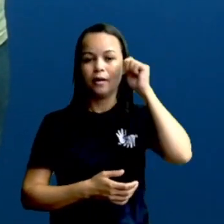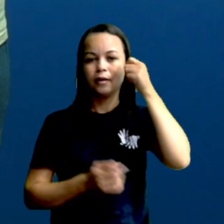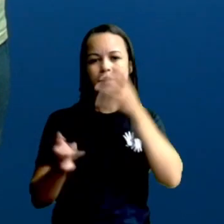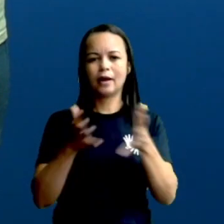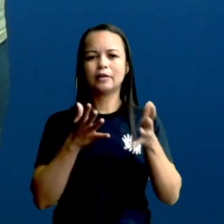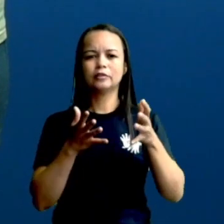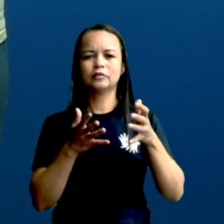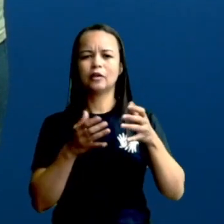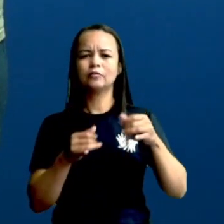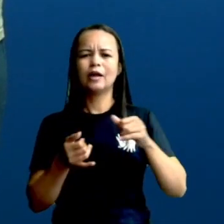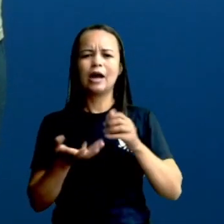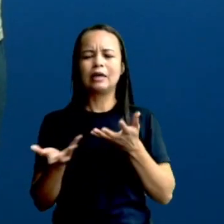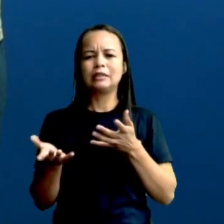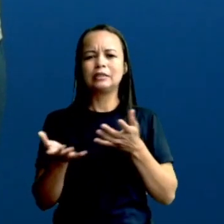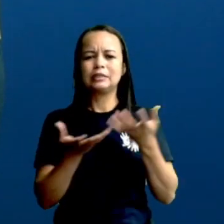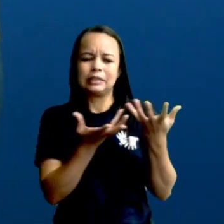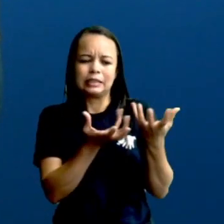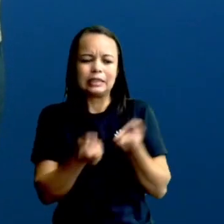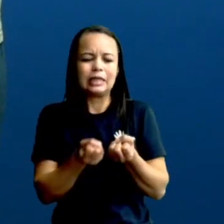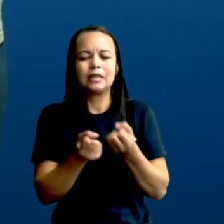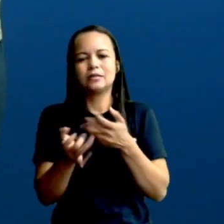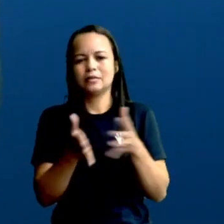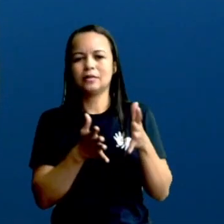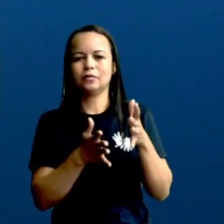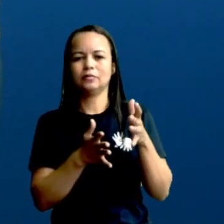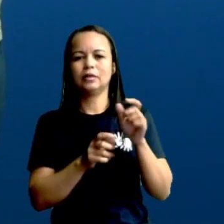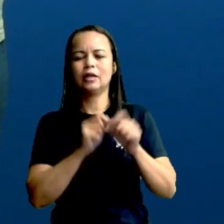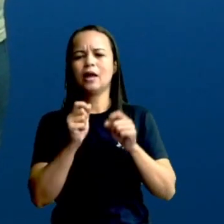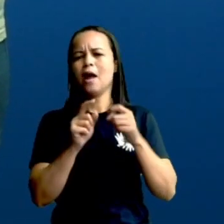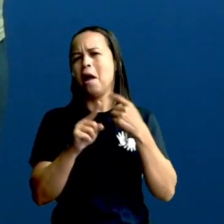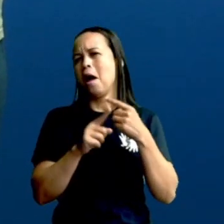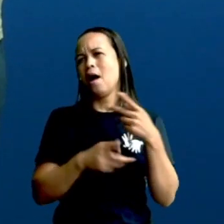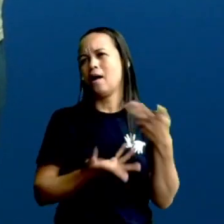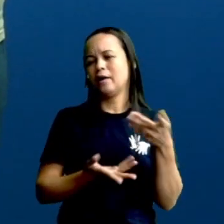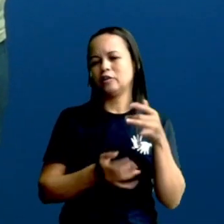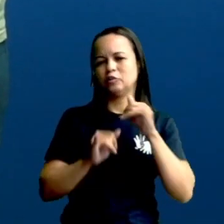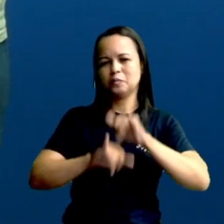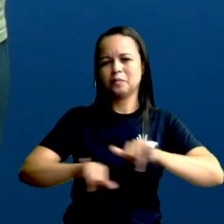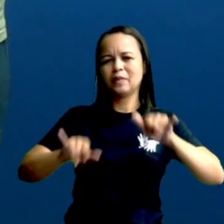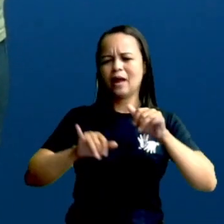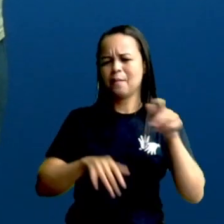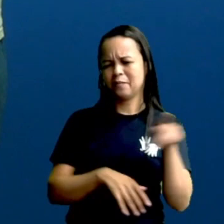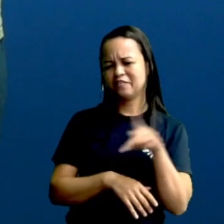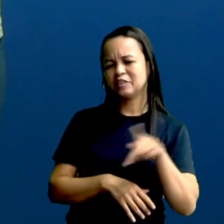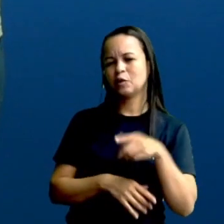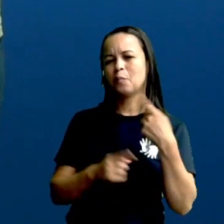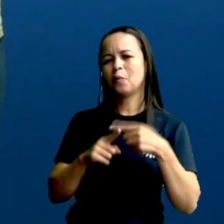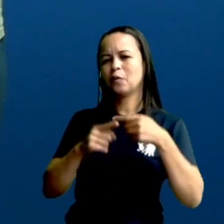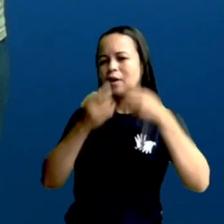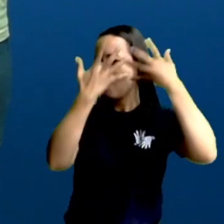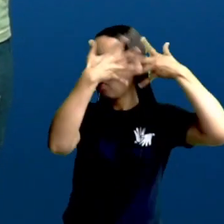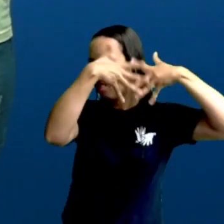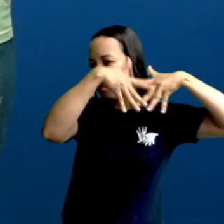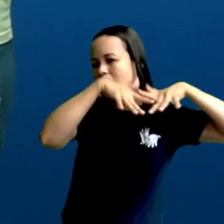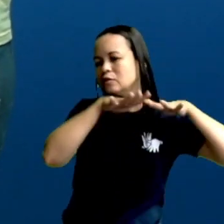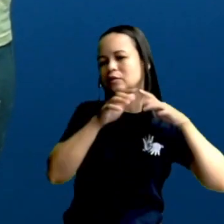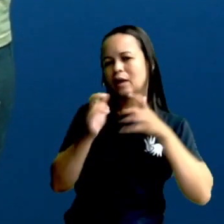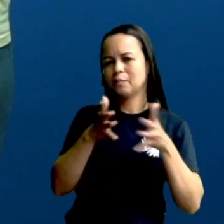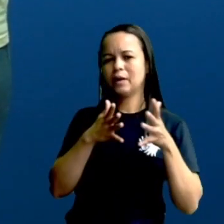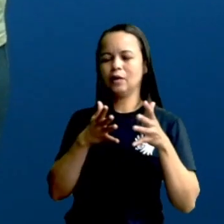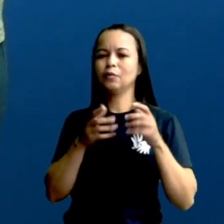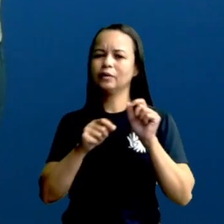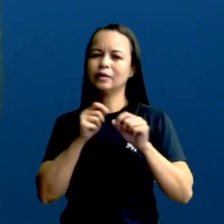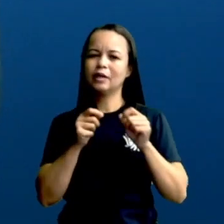somos muitas vezes questionados: ah, professora, por que a senhora não alisa o cabelo? O cabelo liso, né? A sociedade diz pra gente que